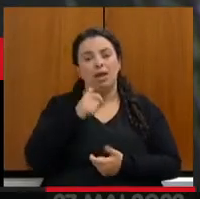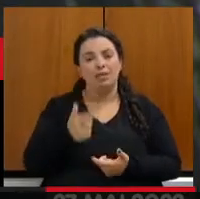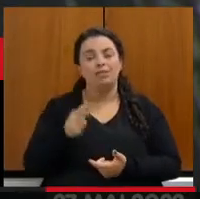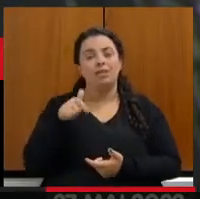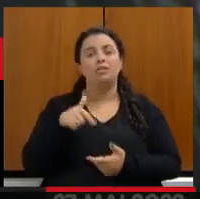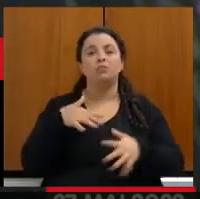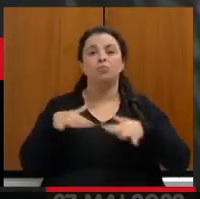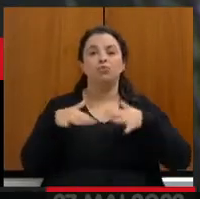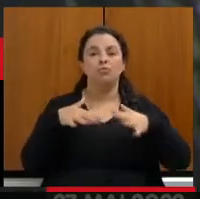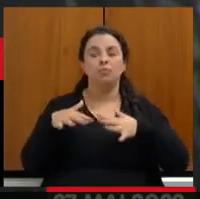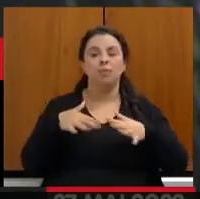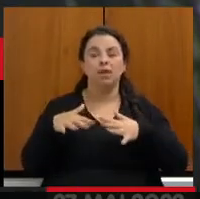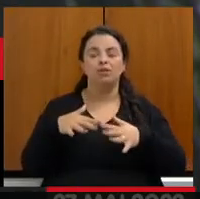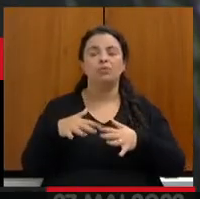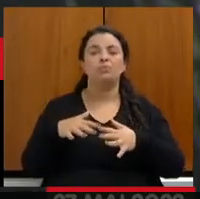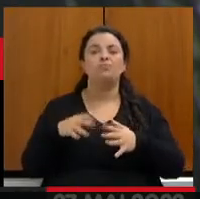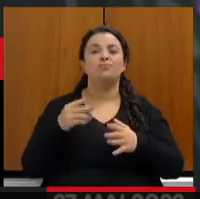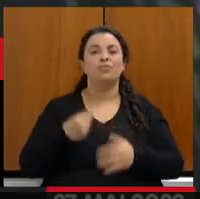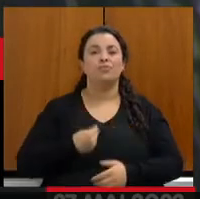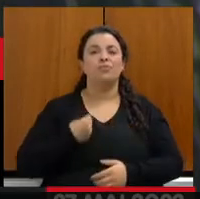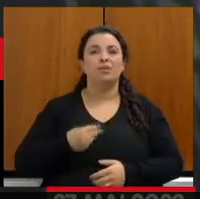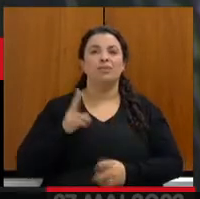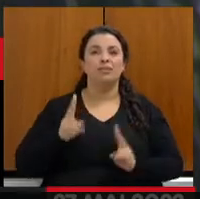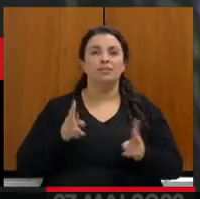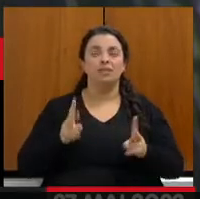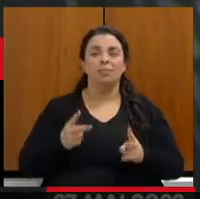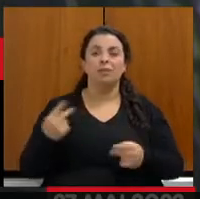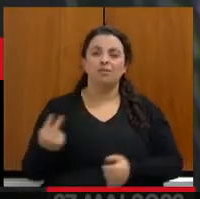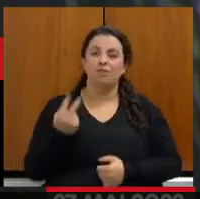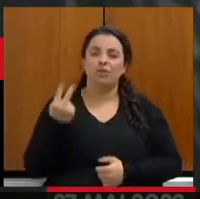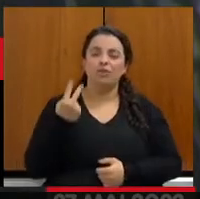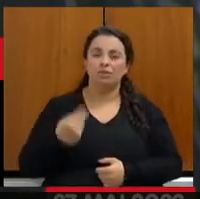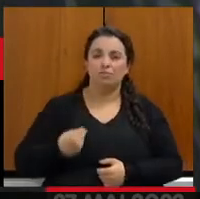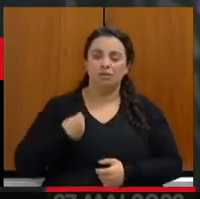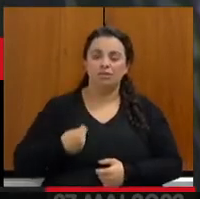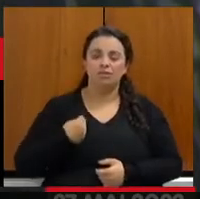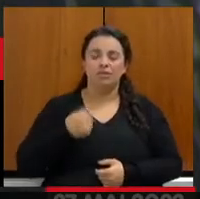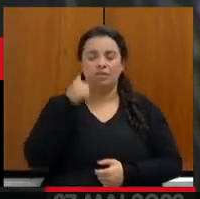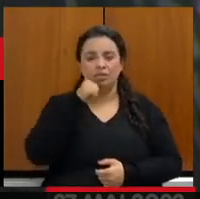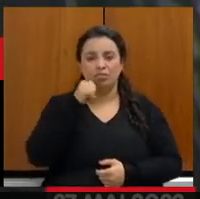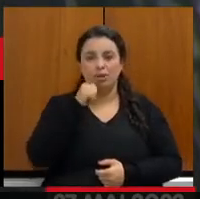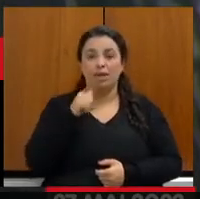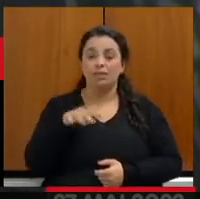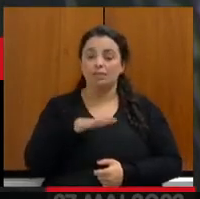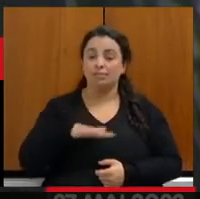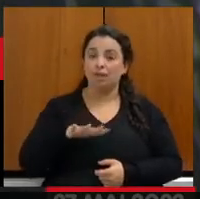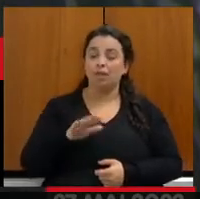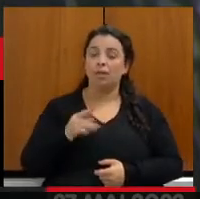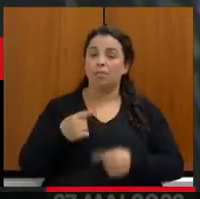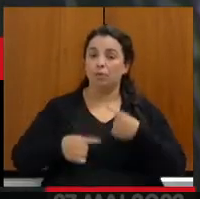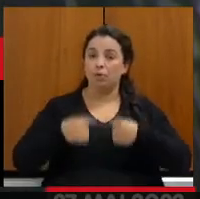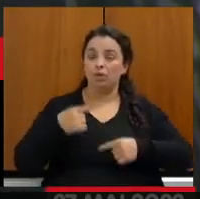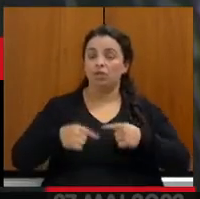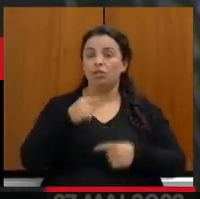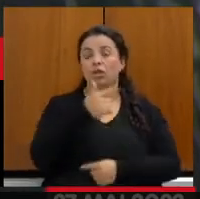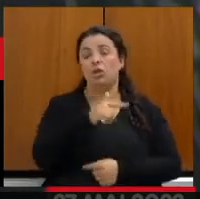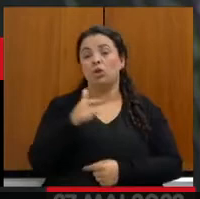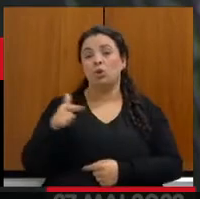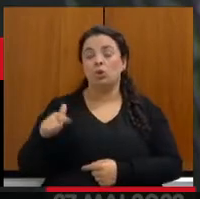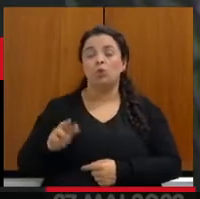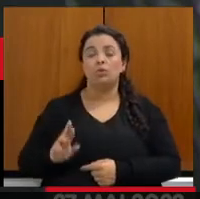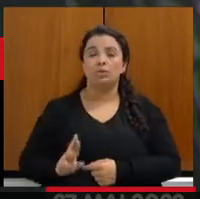que valoriza e a participação das mulheres na política e em outros em